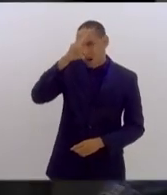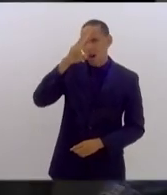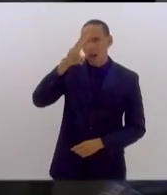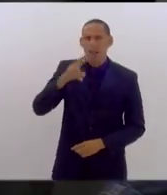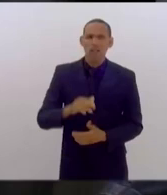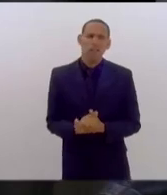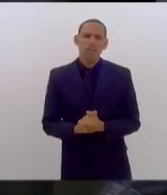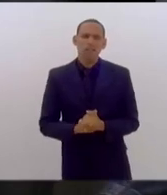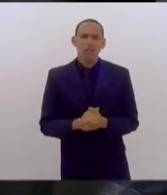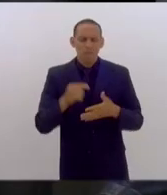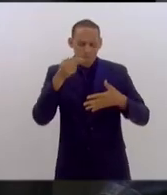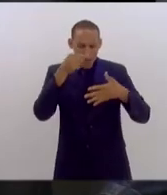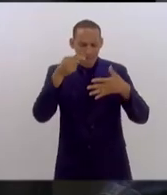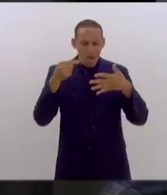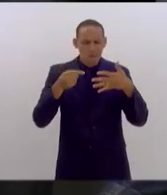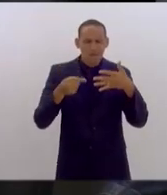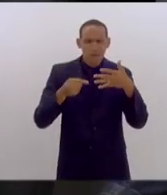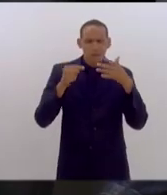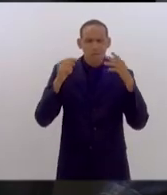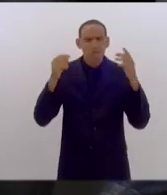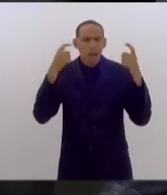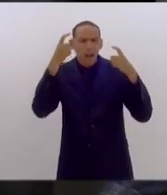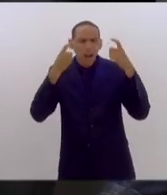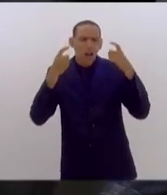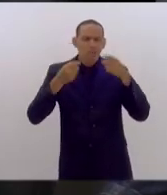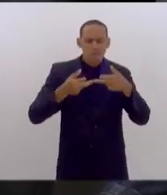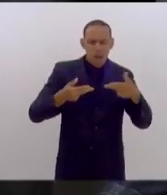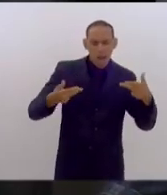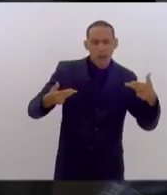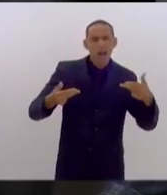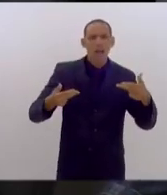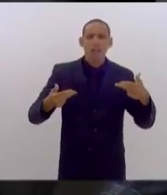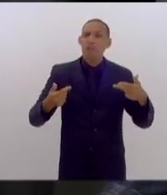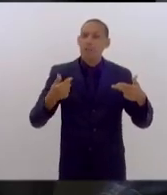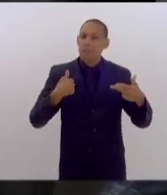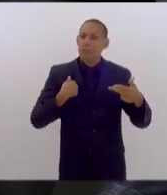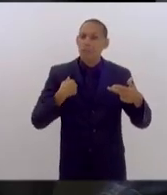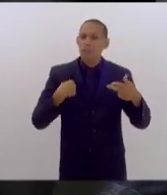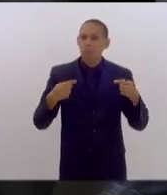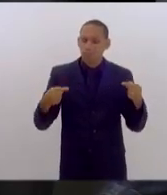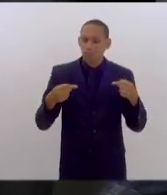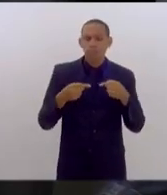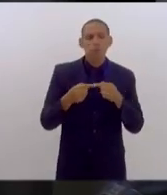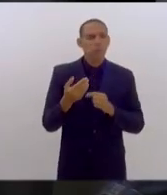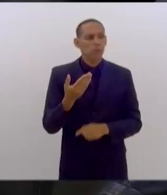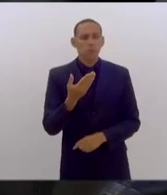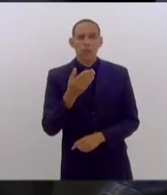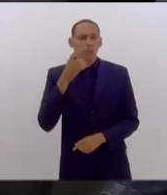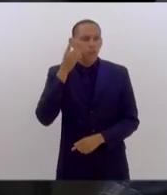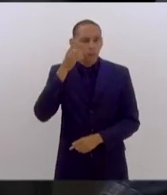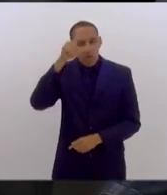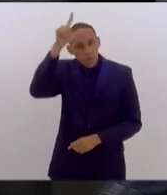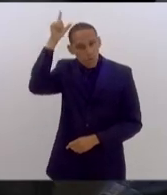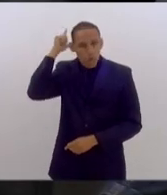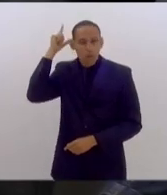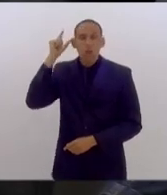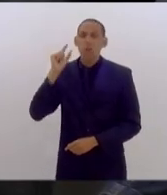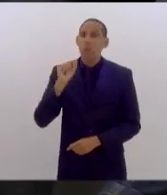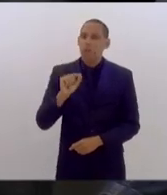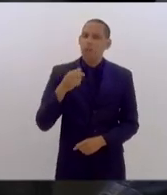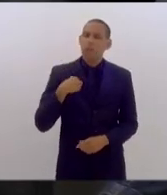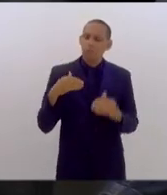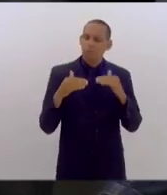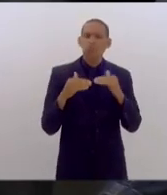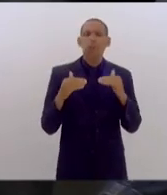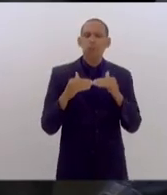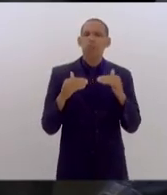muitas observações muitas considerações e quer encaminhar Exatamente no mesmo sentido do deputado Luiz Paulo que acho